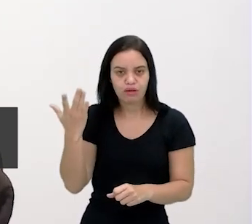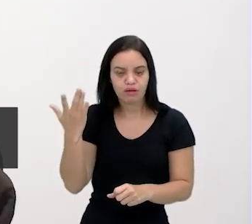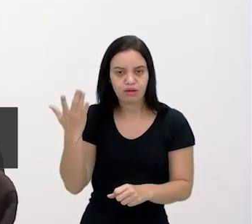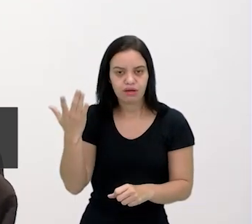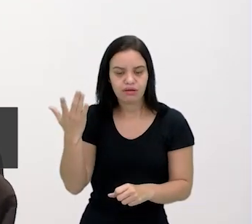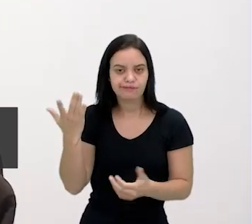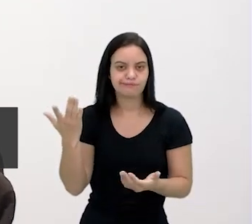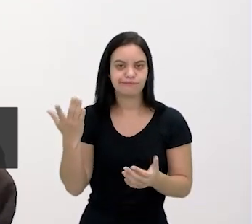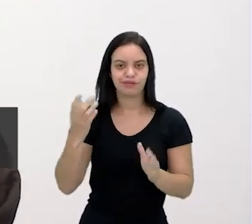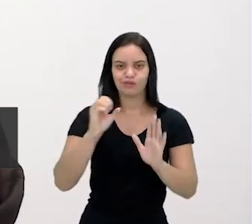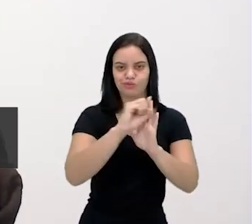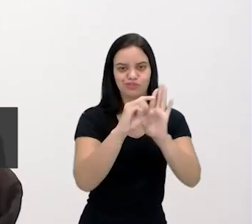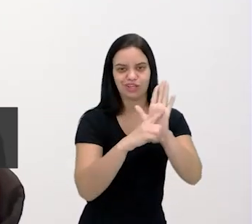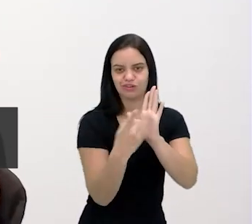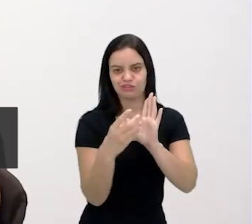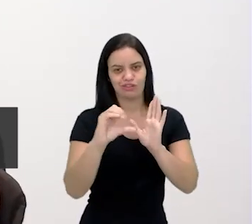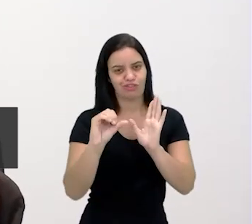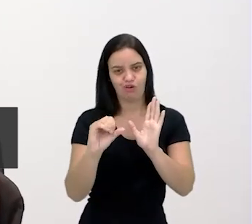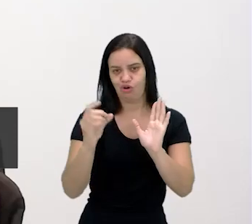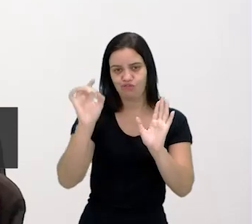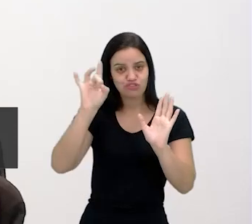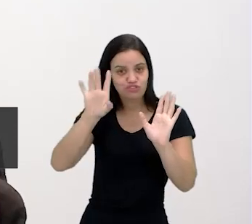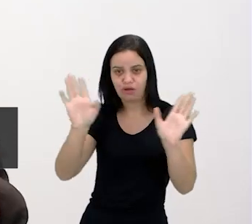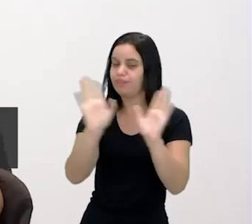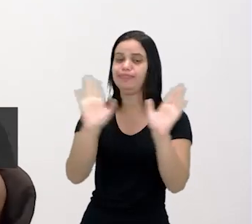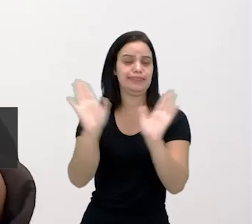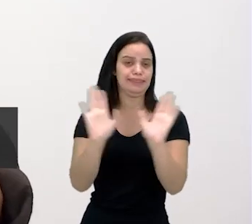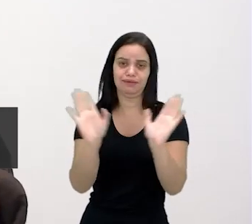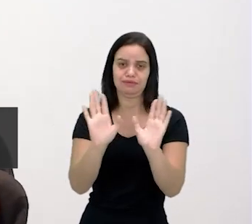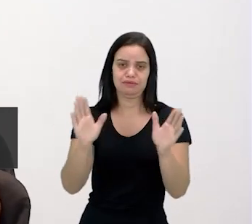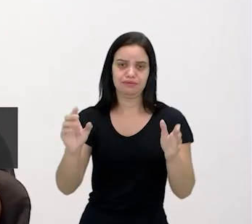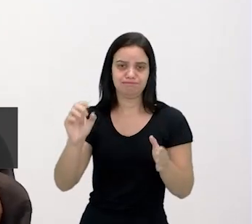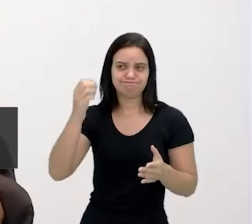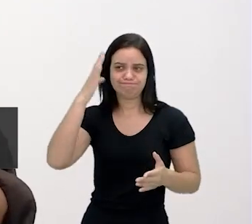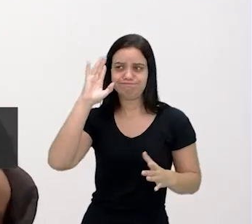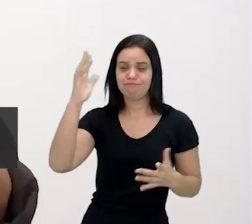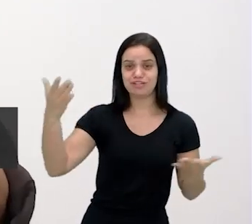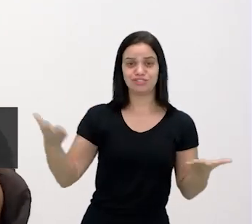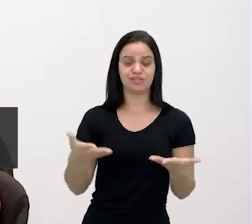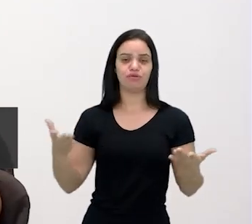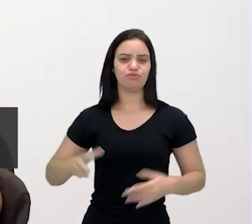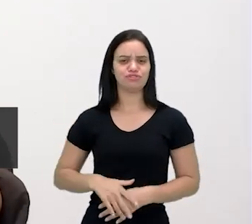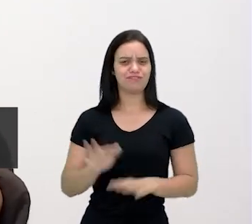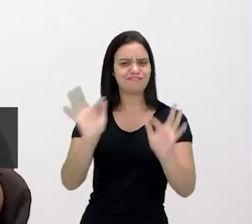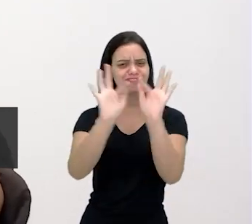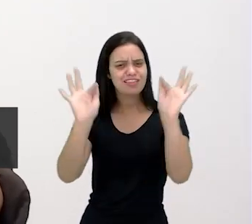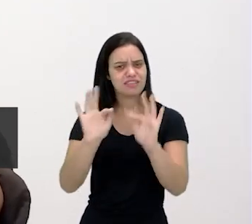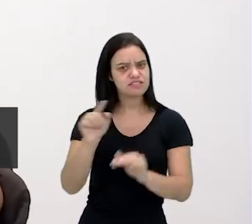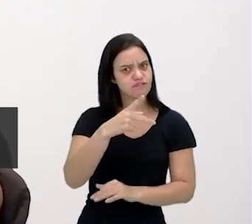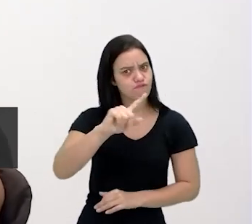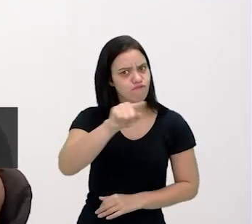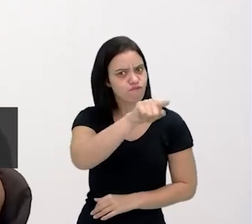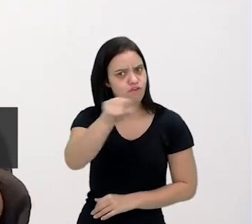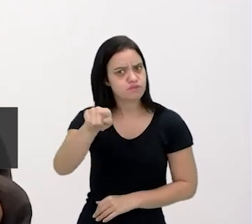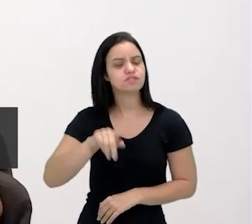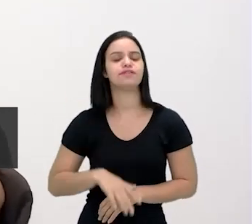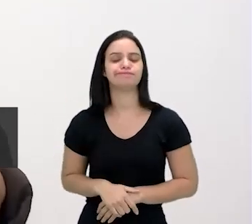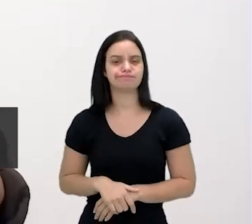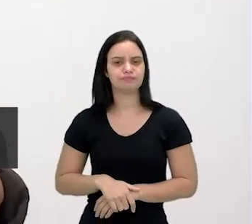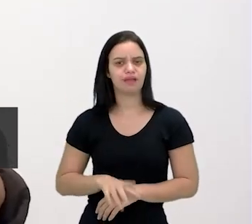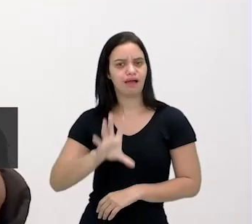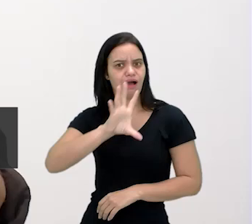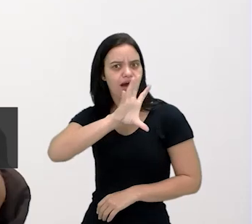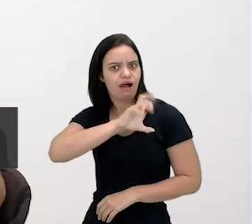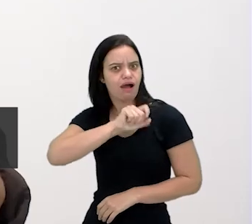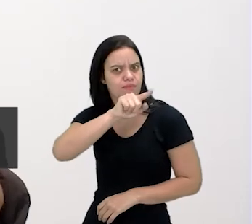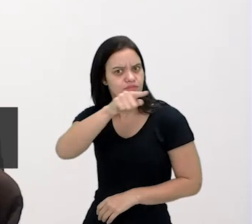não só no século XIX, isso não é coerente, que dirá hoje. Seja feliz você, tá? Se